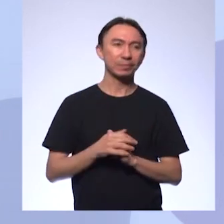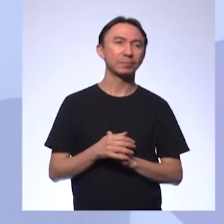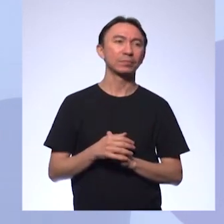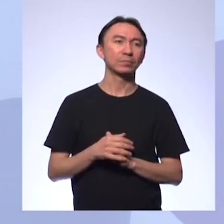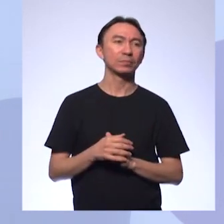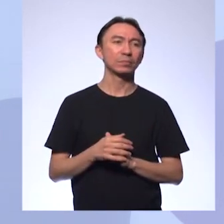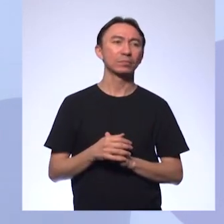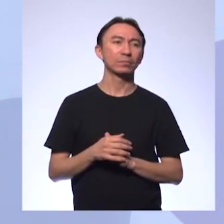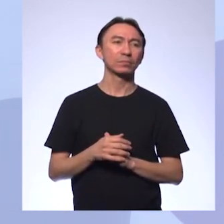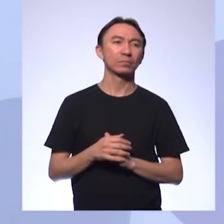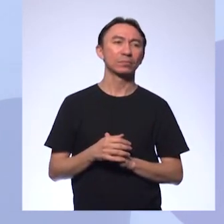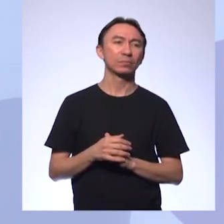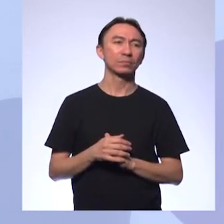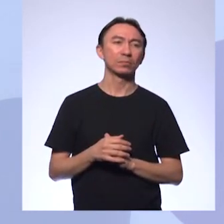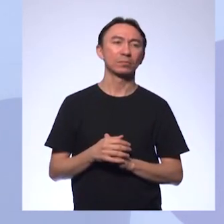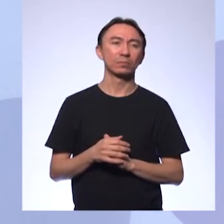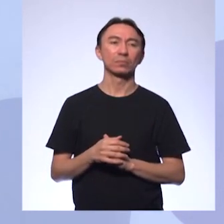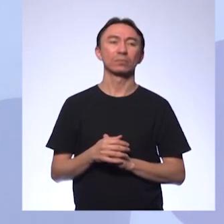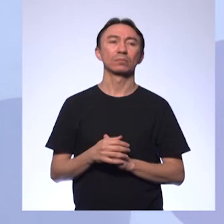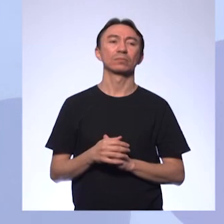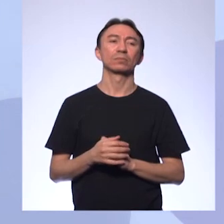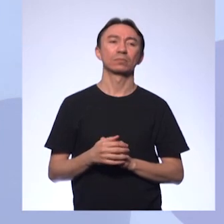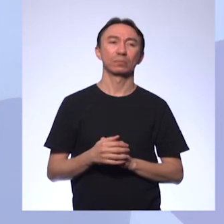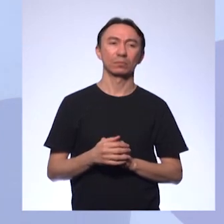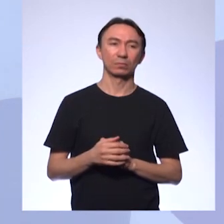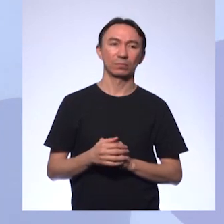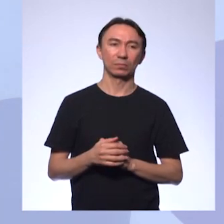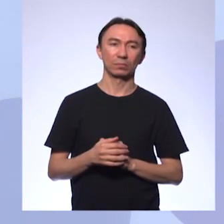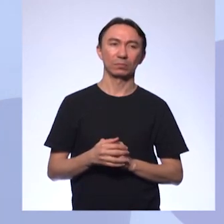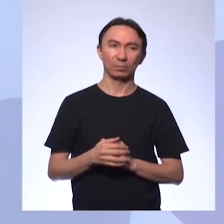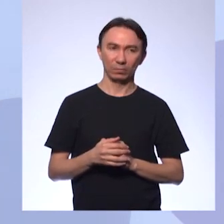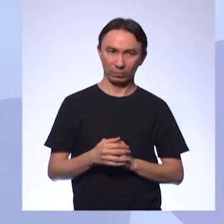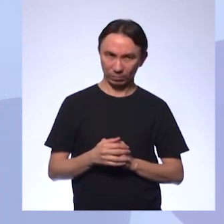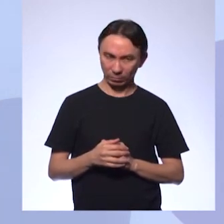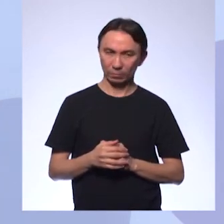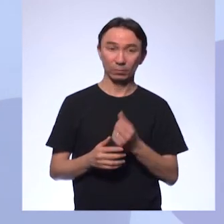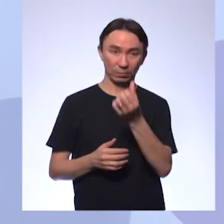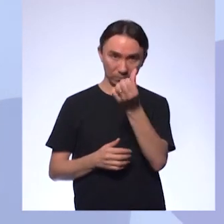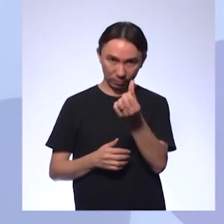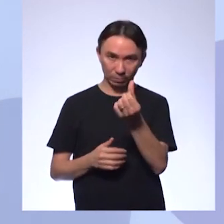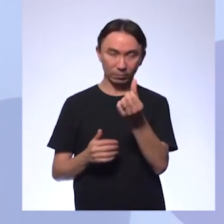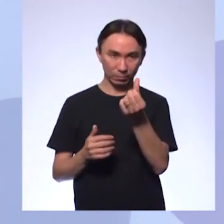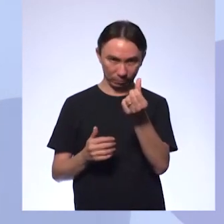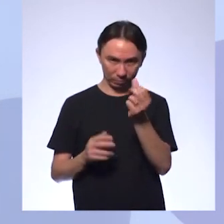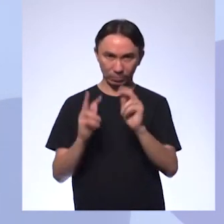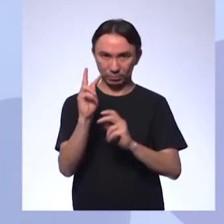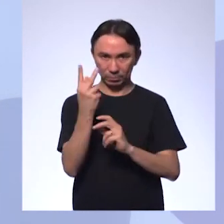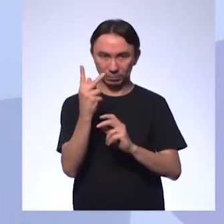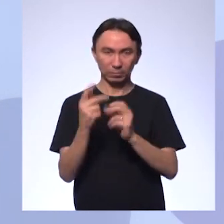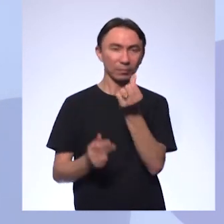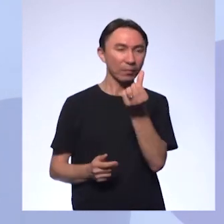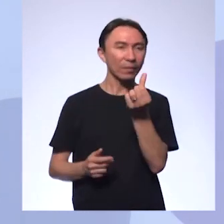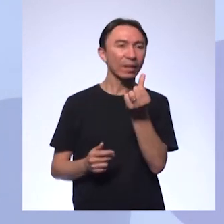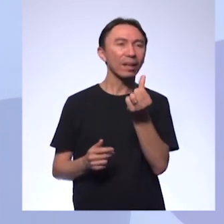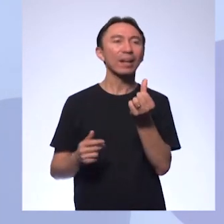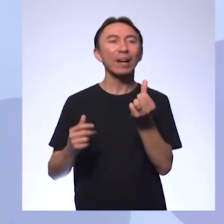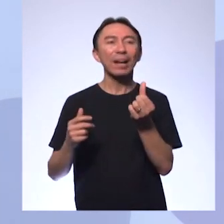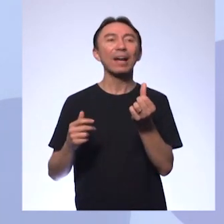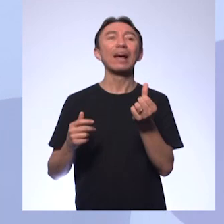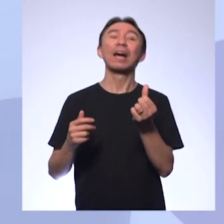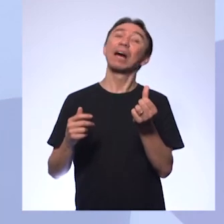1, 2, 3, 4, 5, 6 hidrogênio. Então, esse aqui é